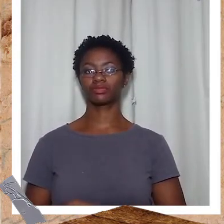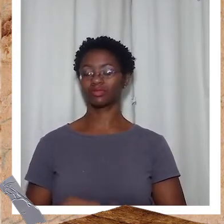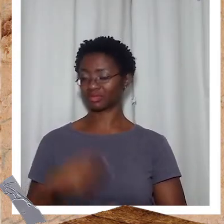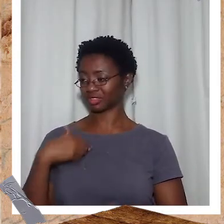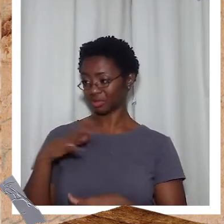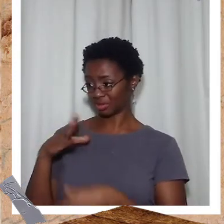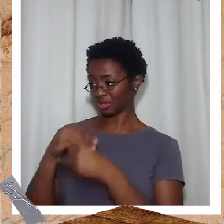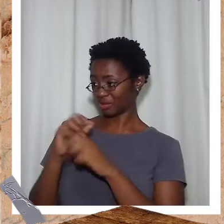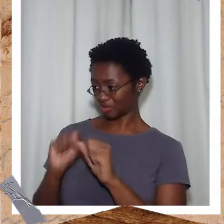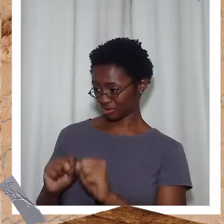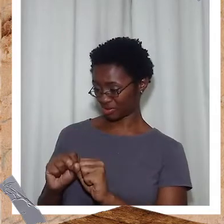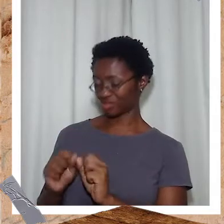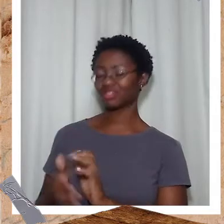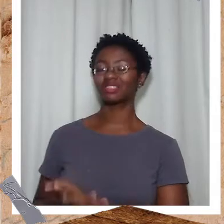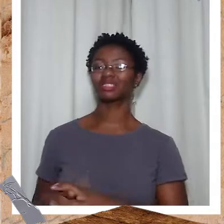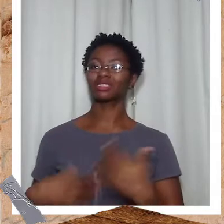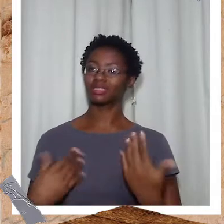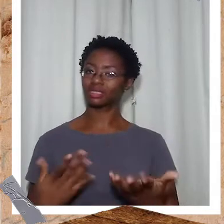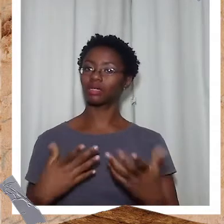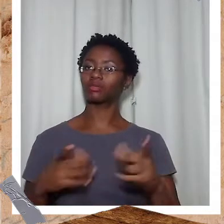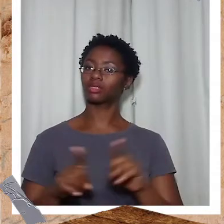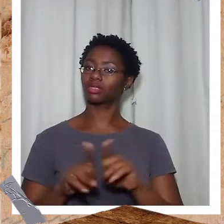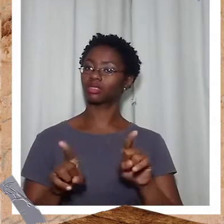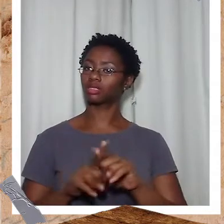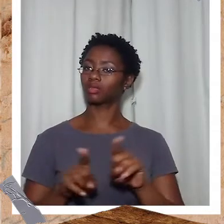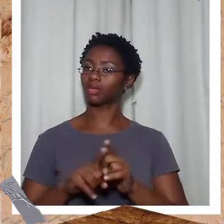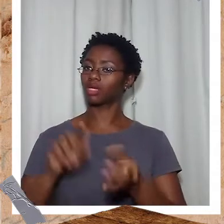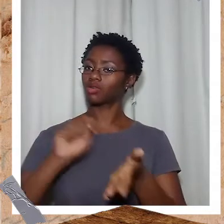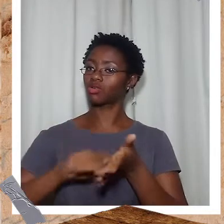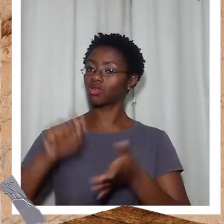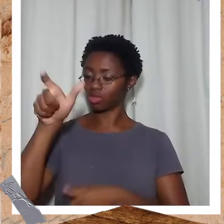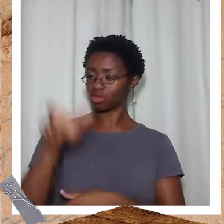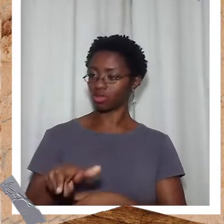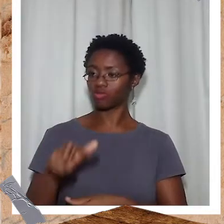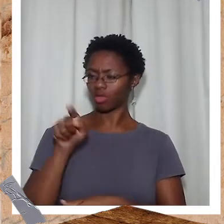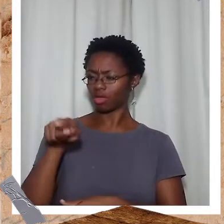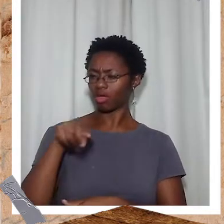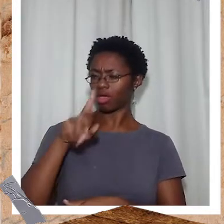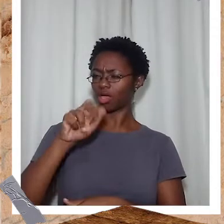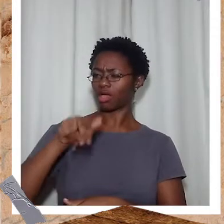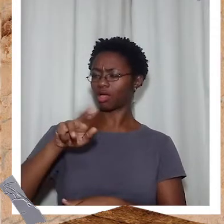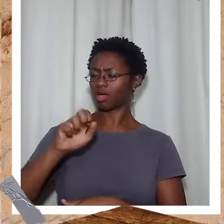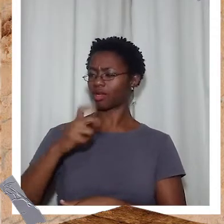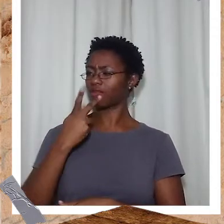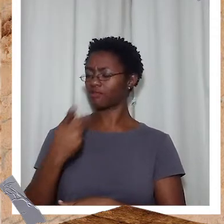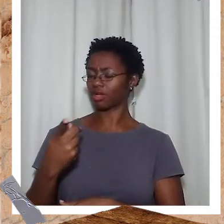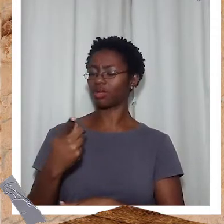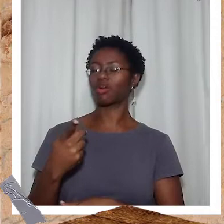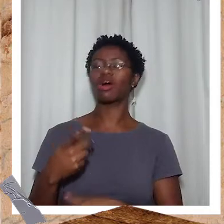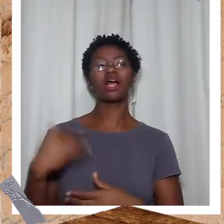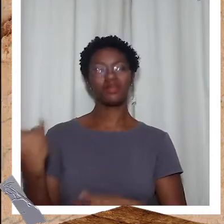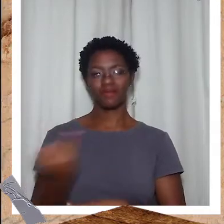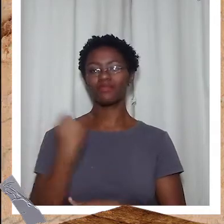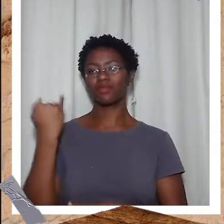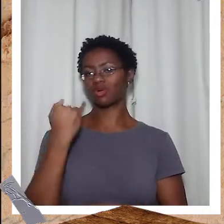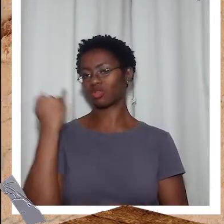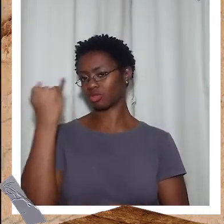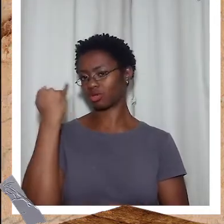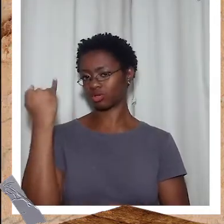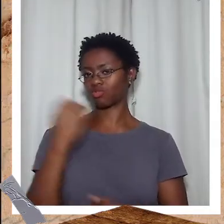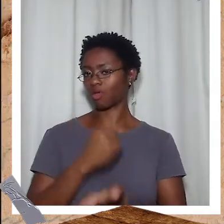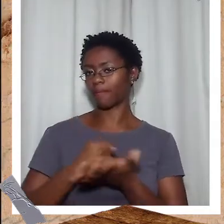Sim, claro. E de uma escritora, isso que a Raquel está trazendo aqui é um ponto muito fundamental,